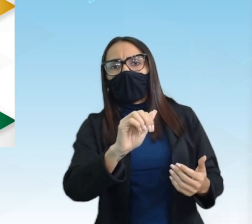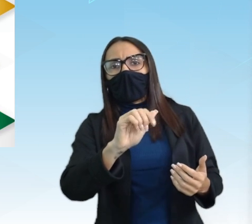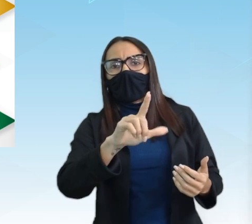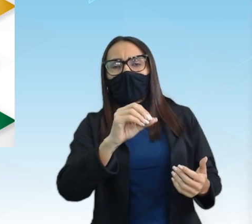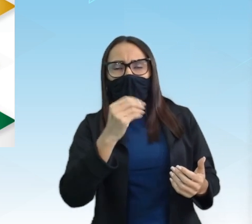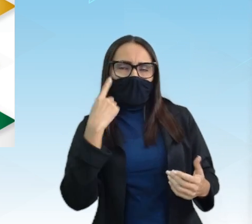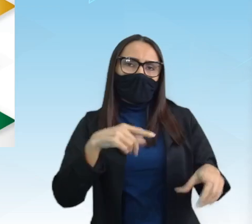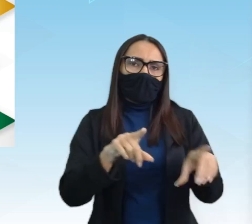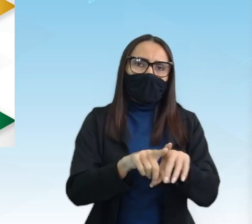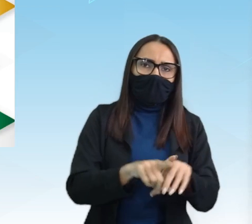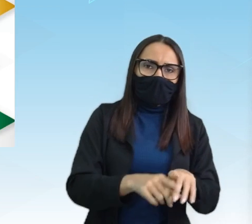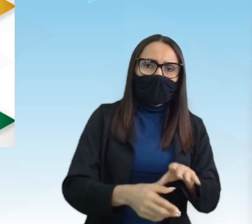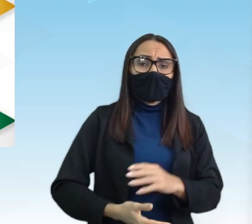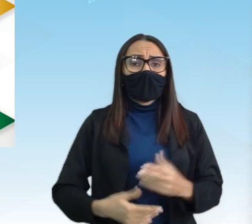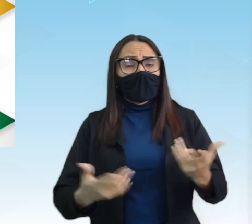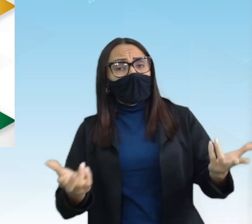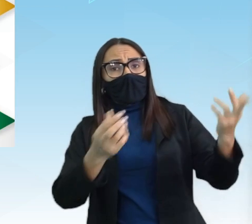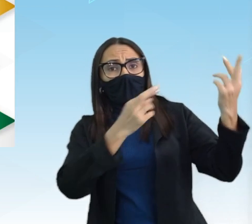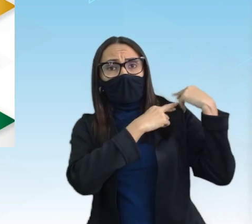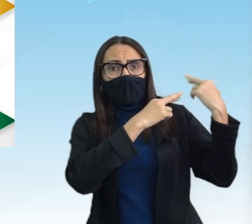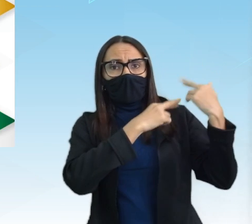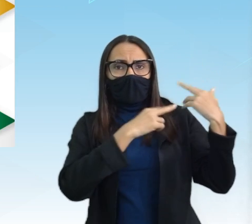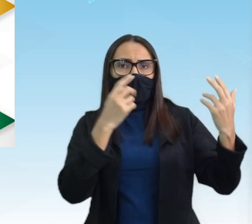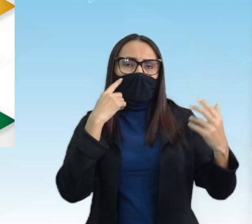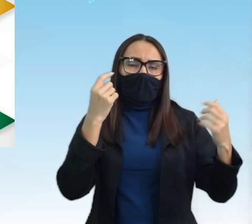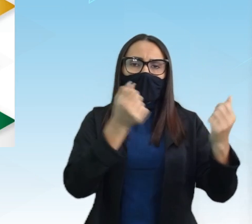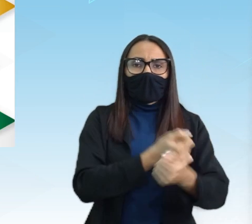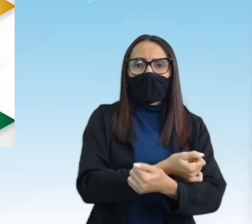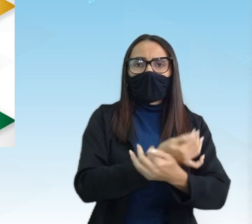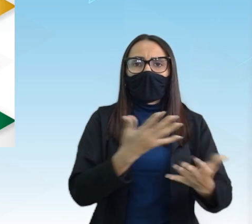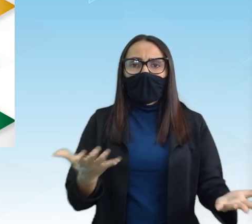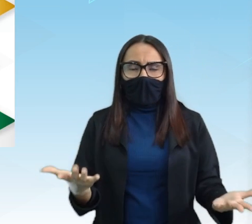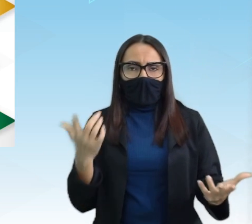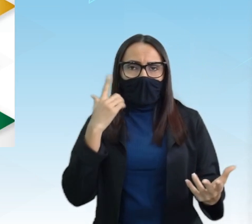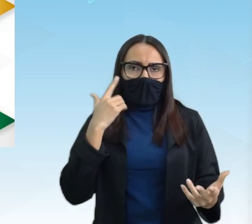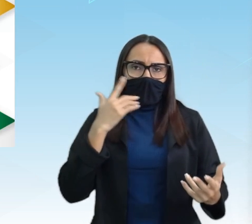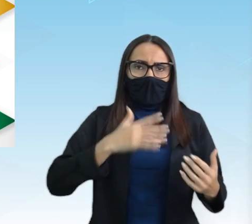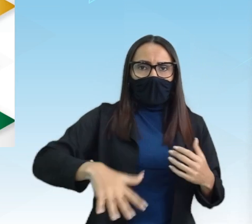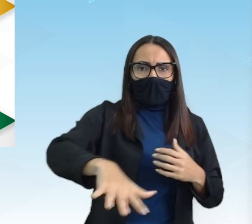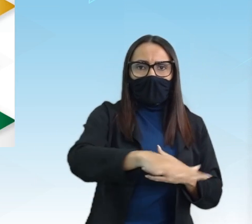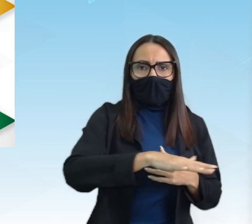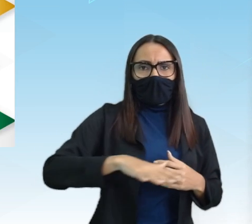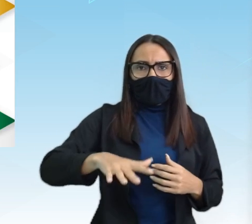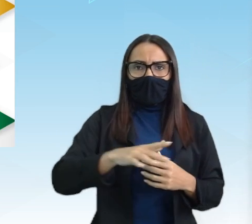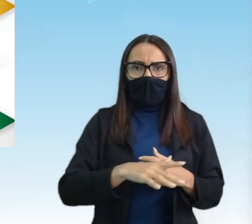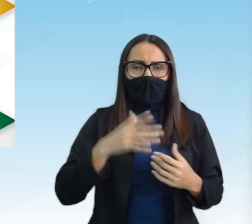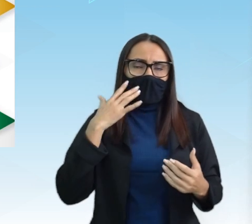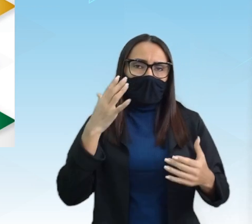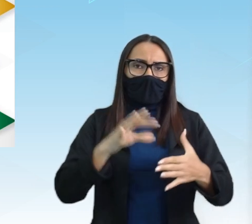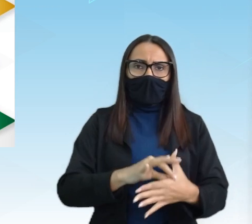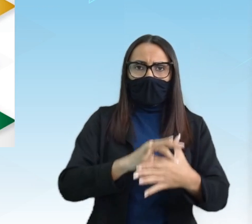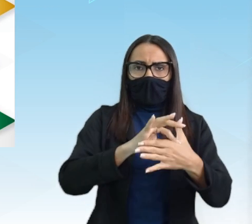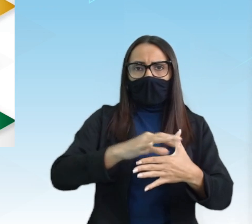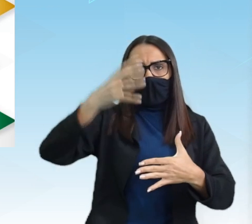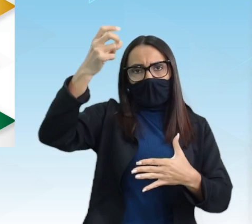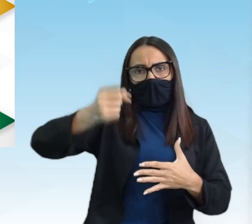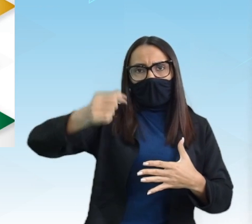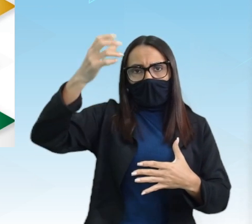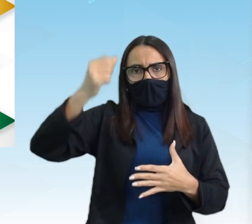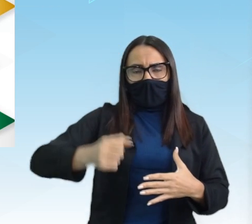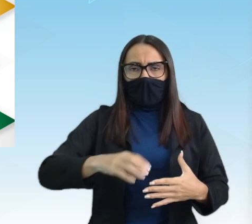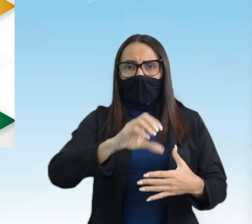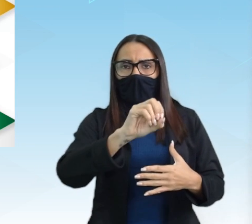tá? E com responsabilidade ainda de disponibilizar para o mercado como a carne, o leite,